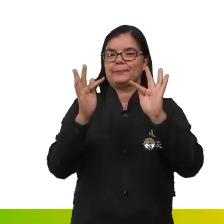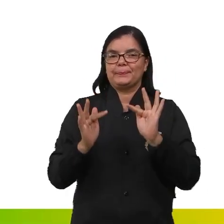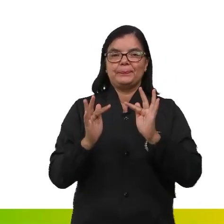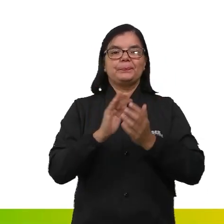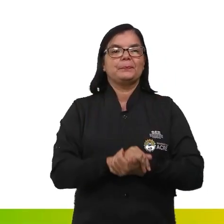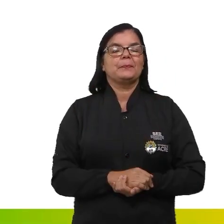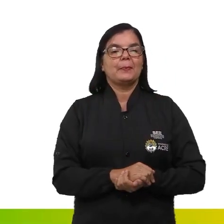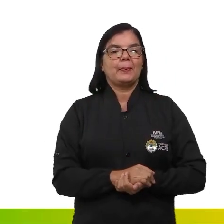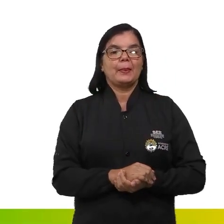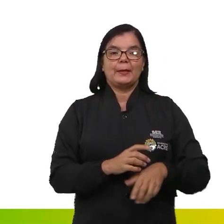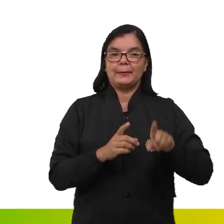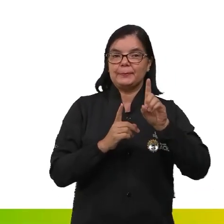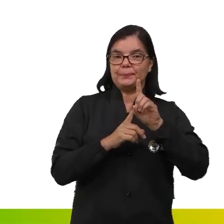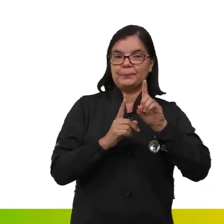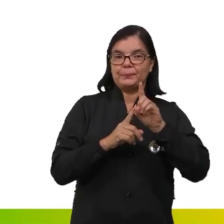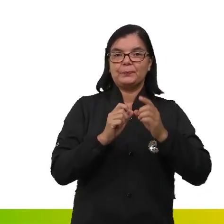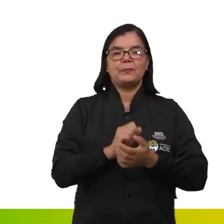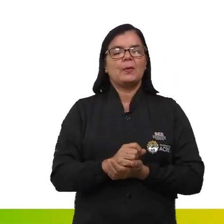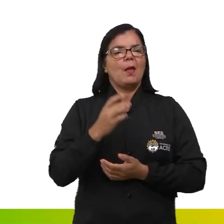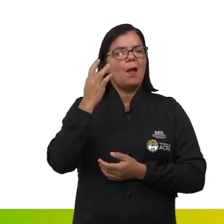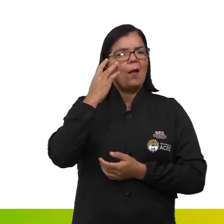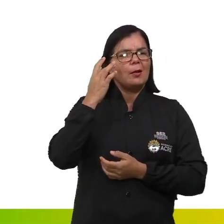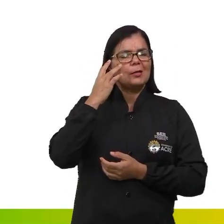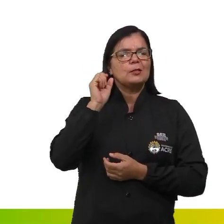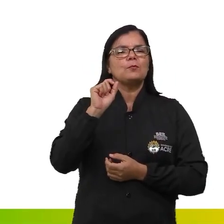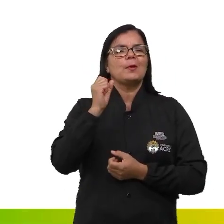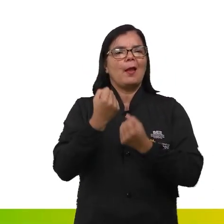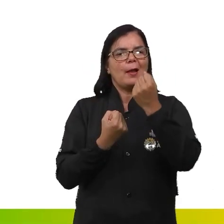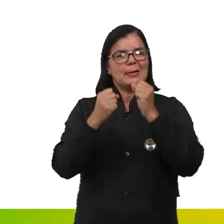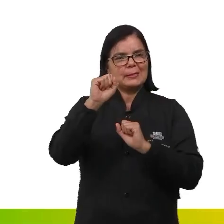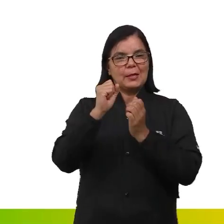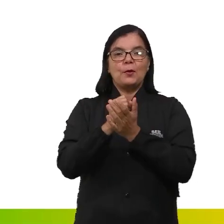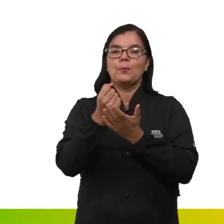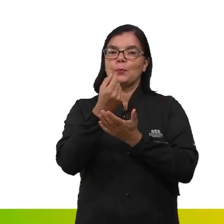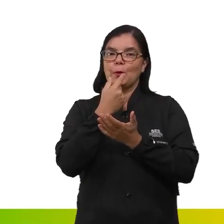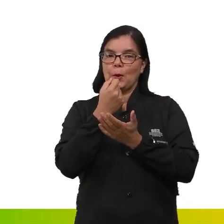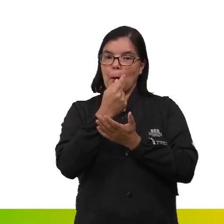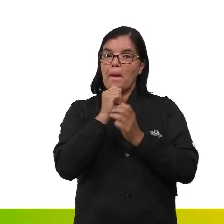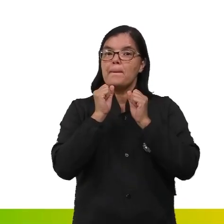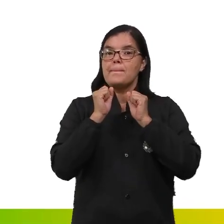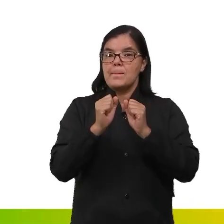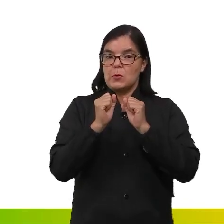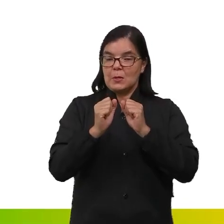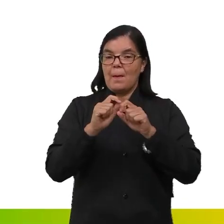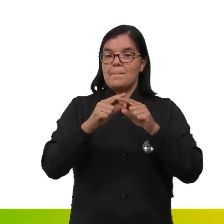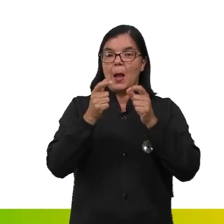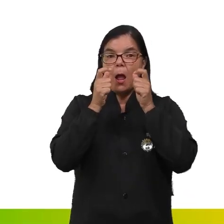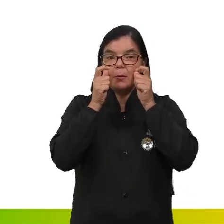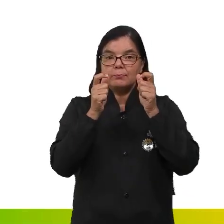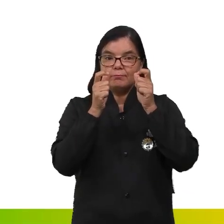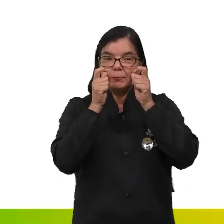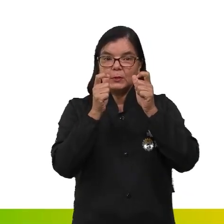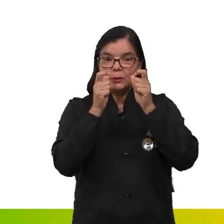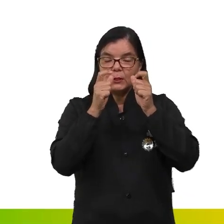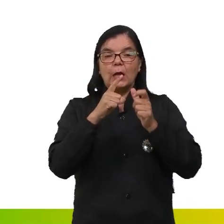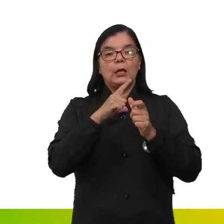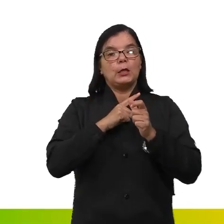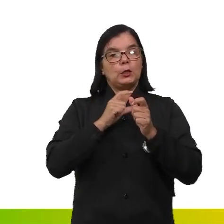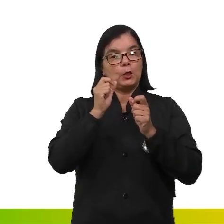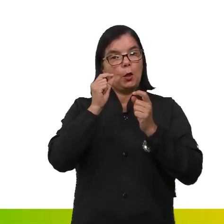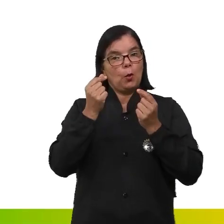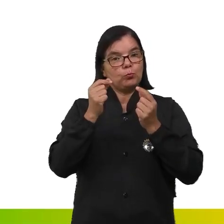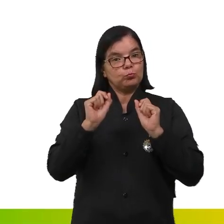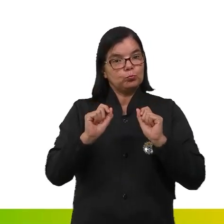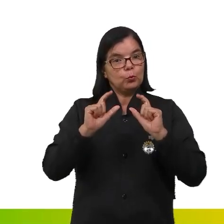tá? E letra D, insinua que a indústria farmacêutica pode estar mais interessada